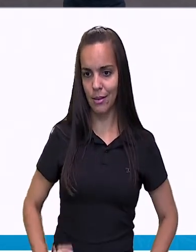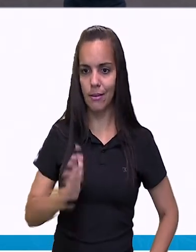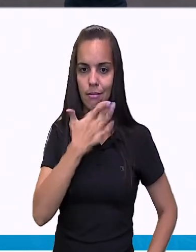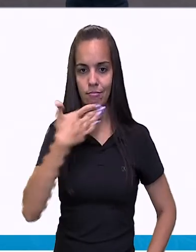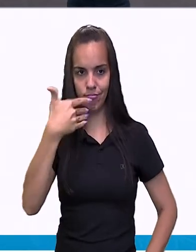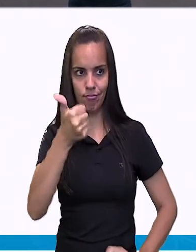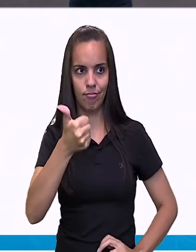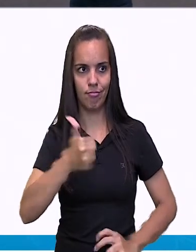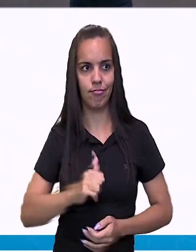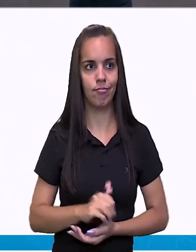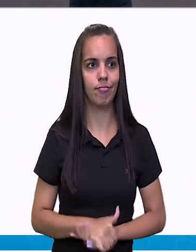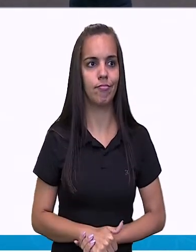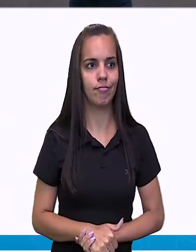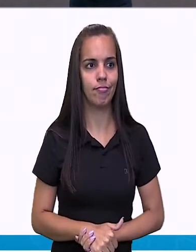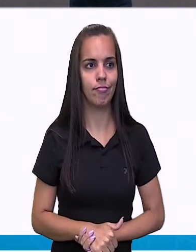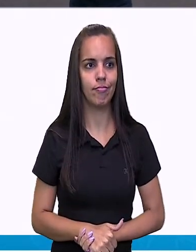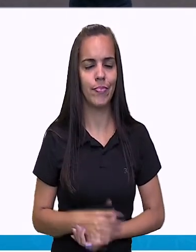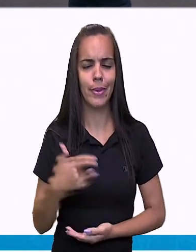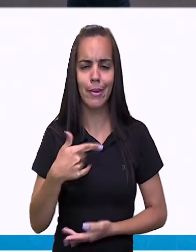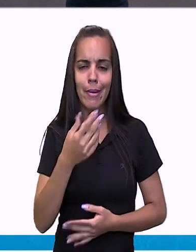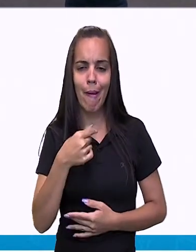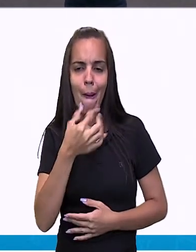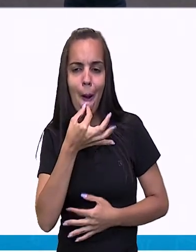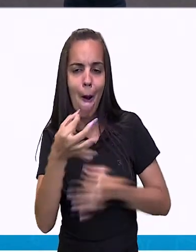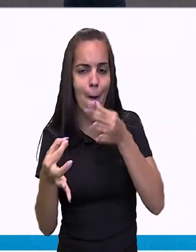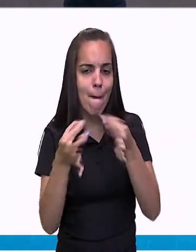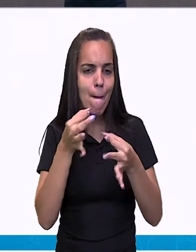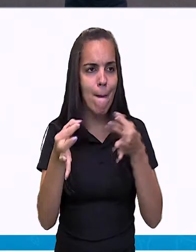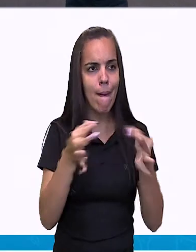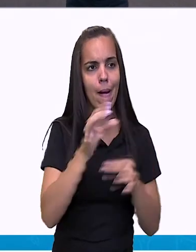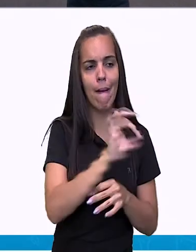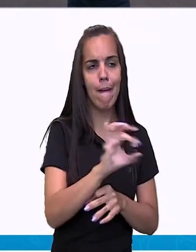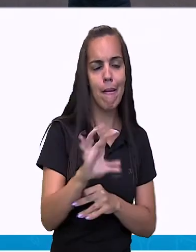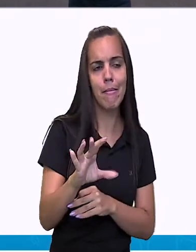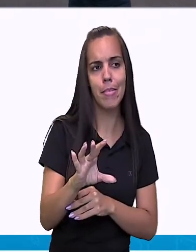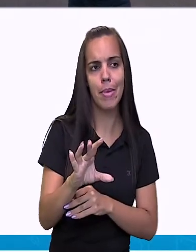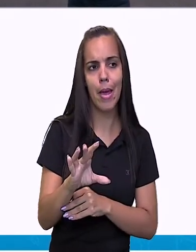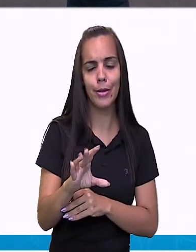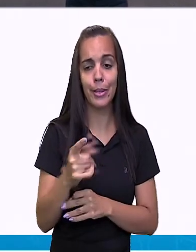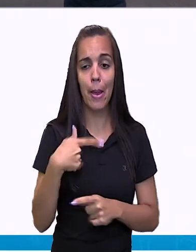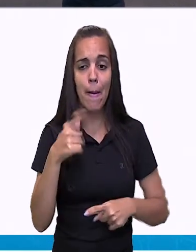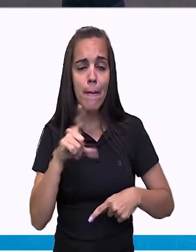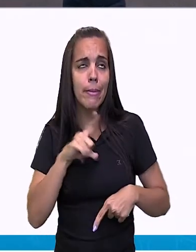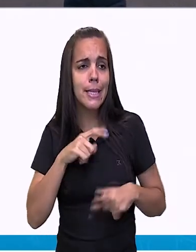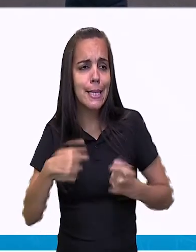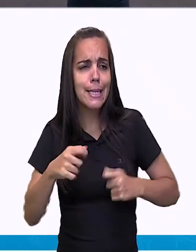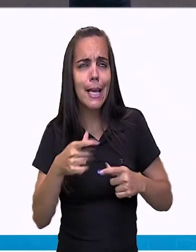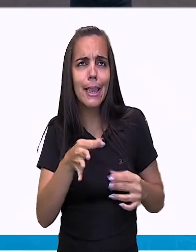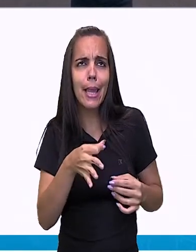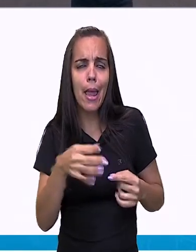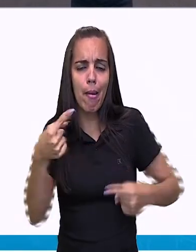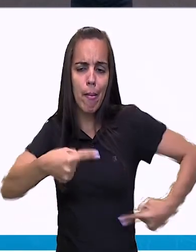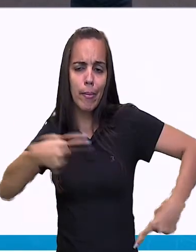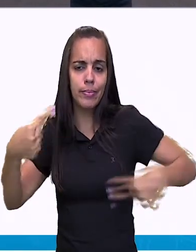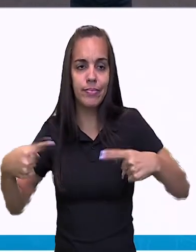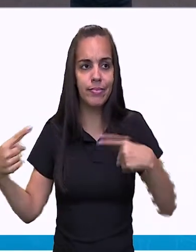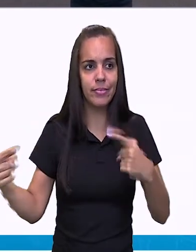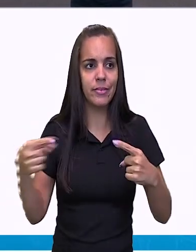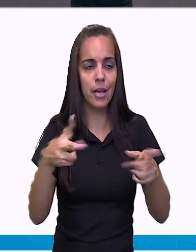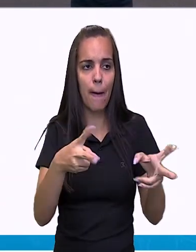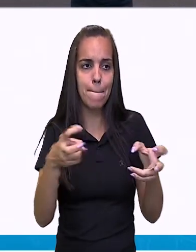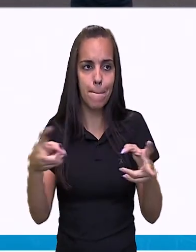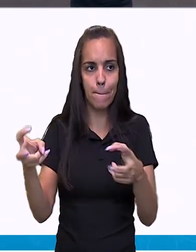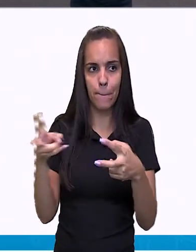de esclarecer opiniões ou ideias. Para que haja um debate, tem que haver mesmo duas